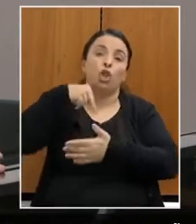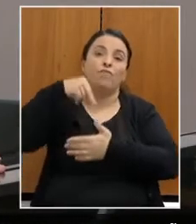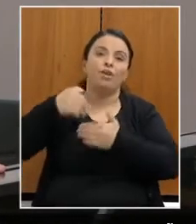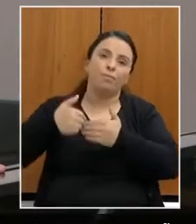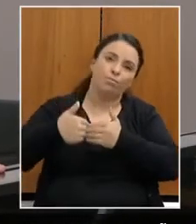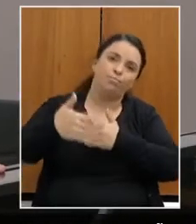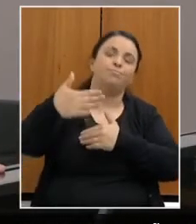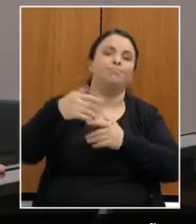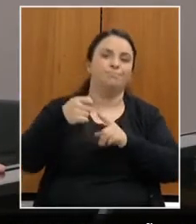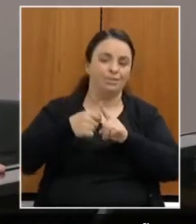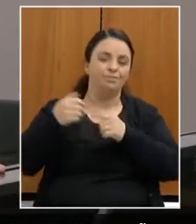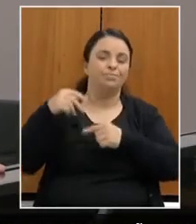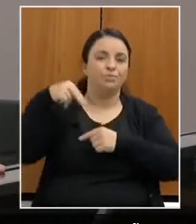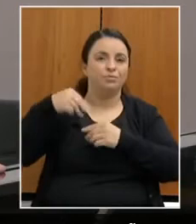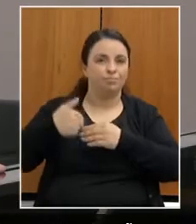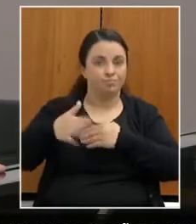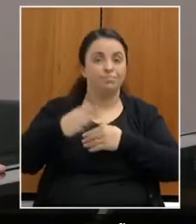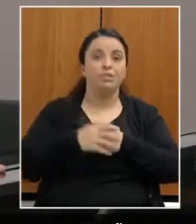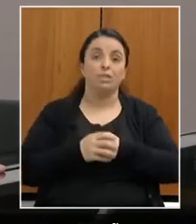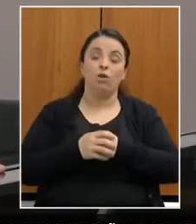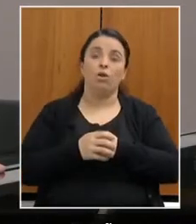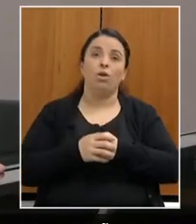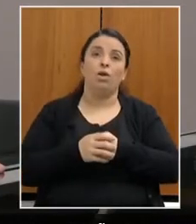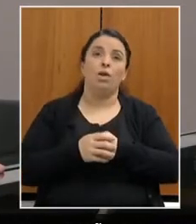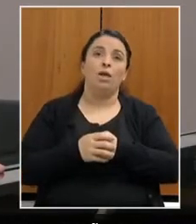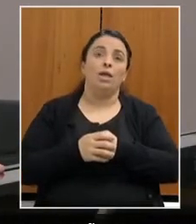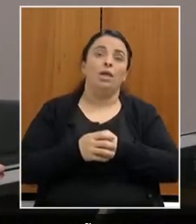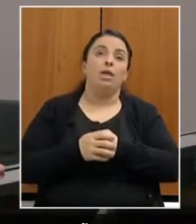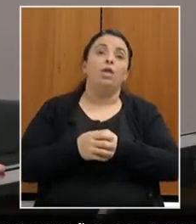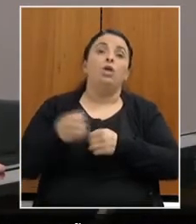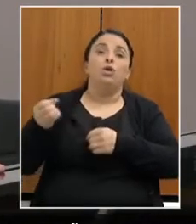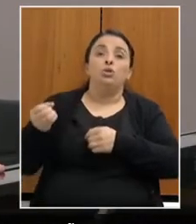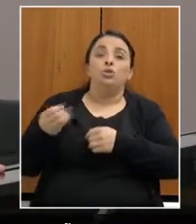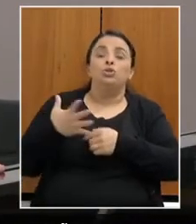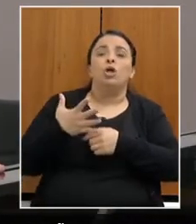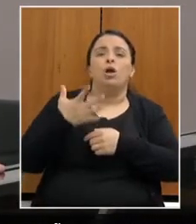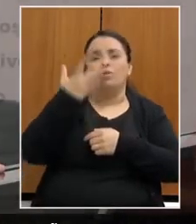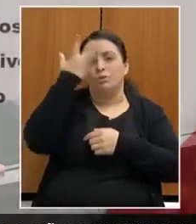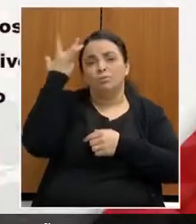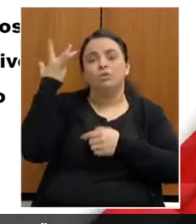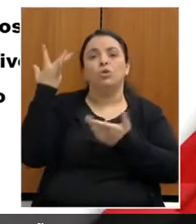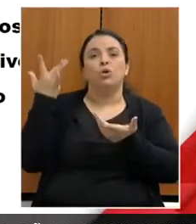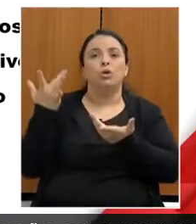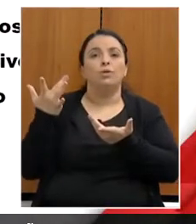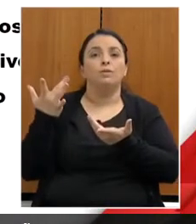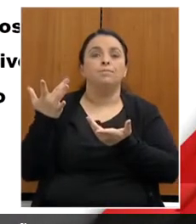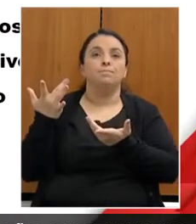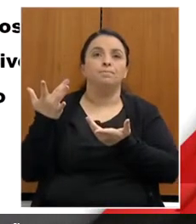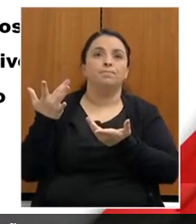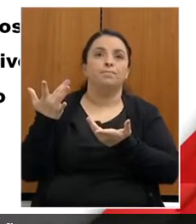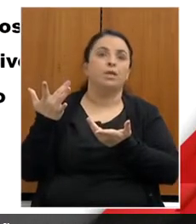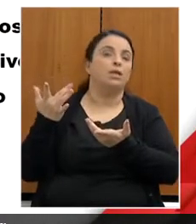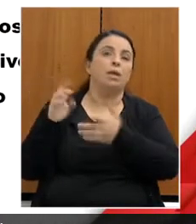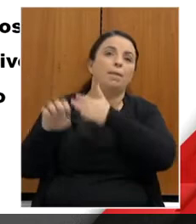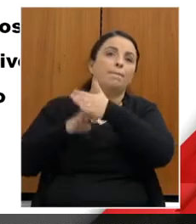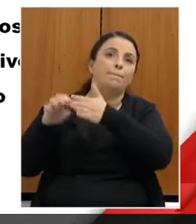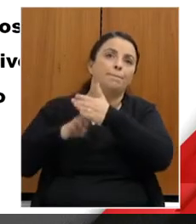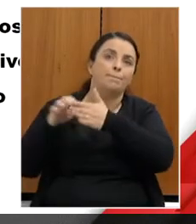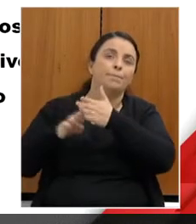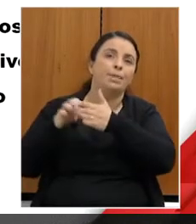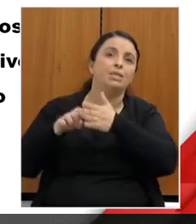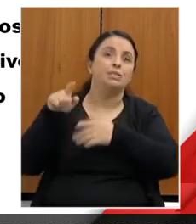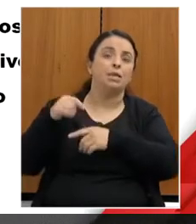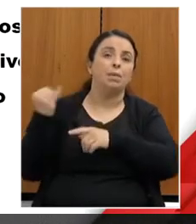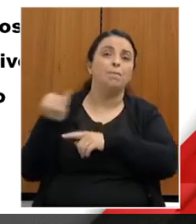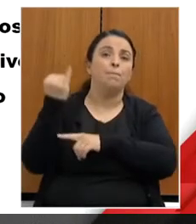como eu falei, são três categorias e os novos prestadores e novos vínculos serão fundamentais para que a gente consiga reduzir a fila de